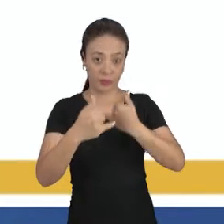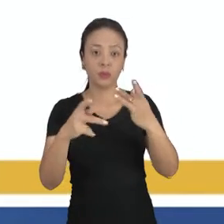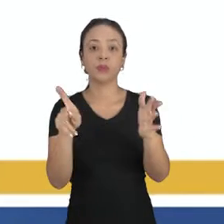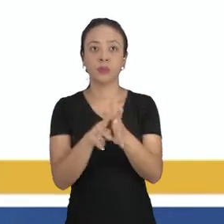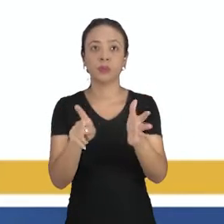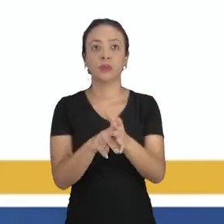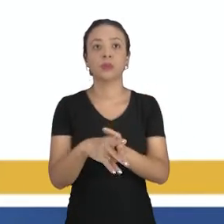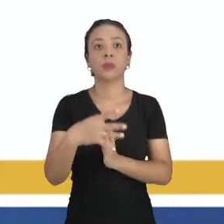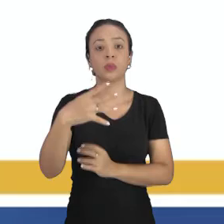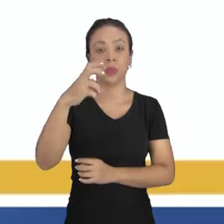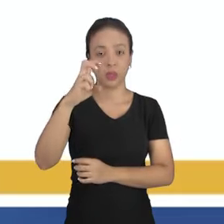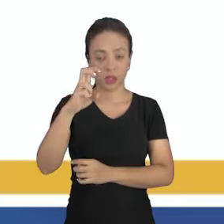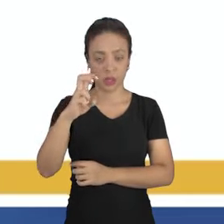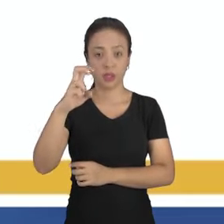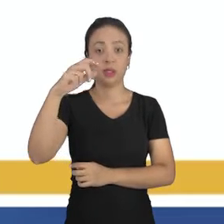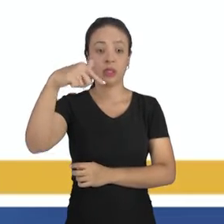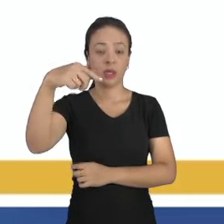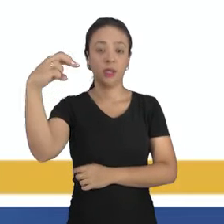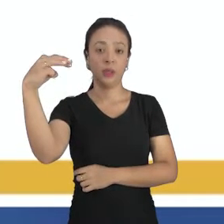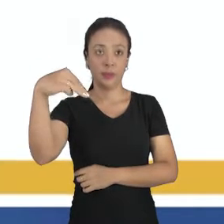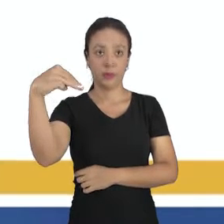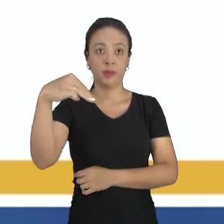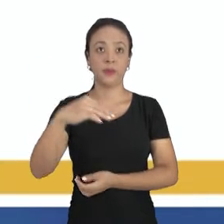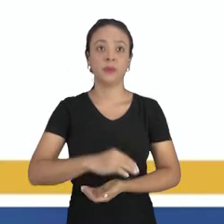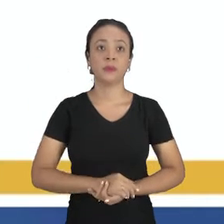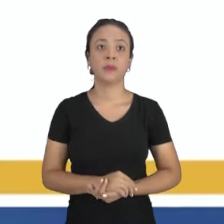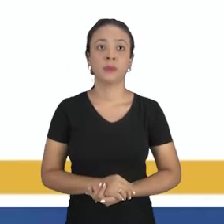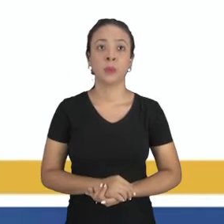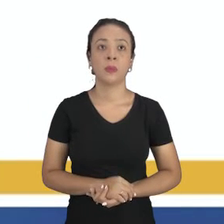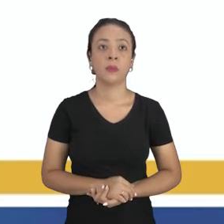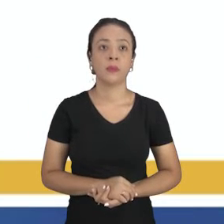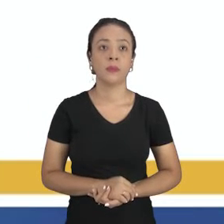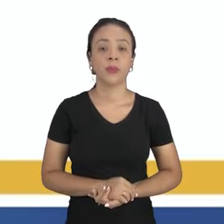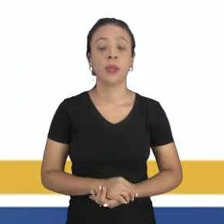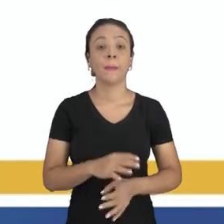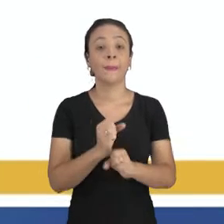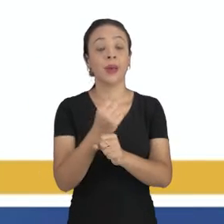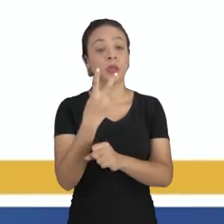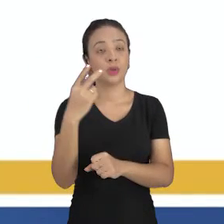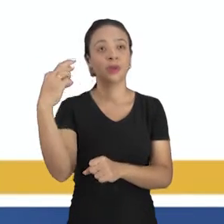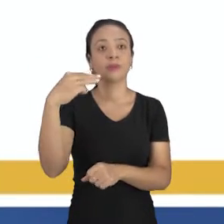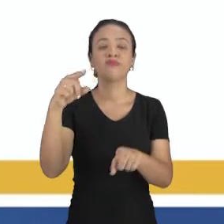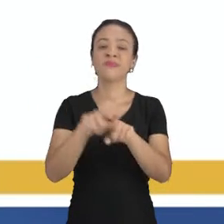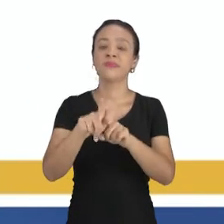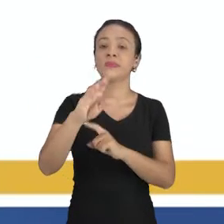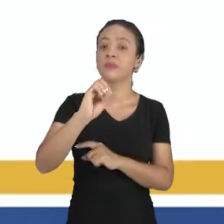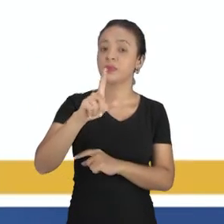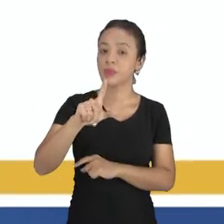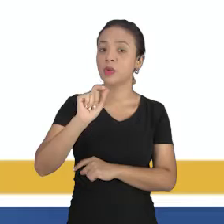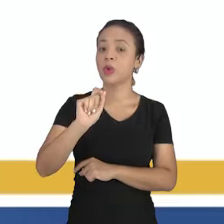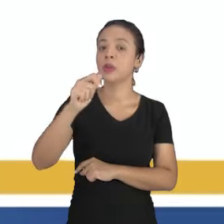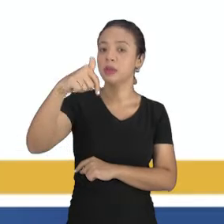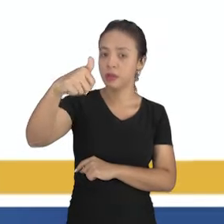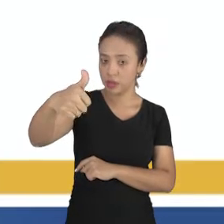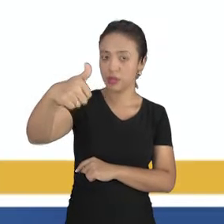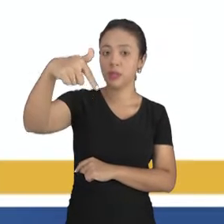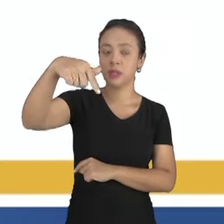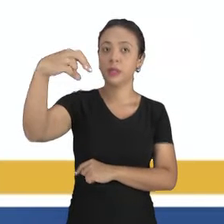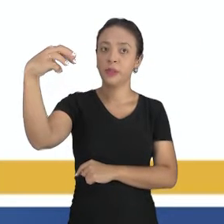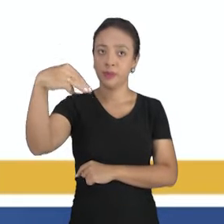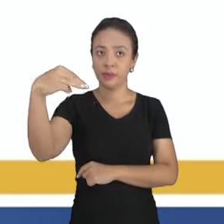minutos é 45 mais dois e o gol que foi aos 17 minutos então a gente